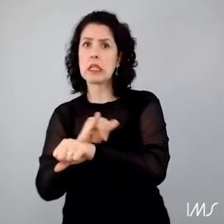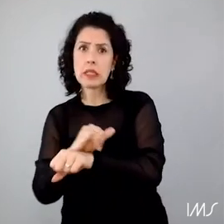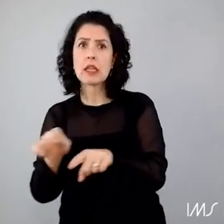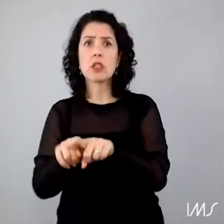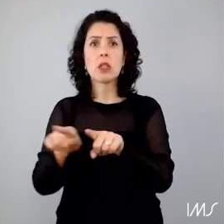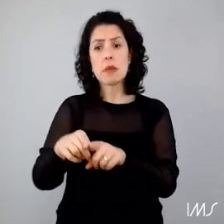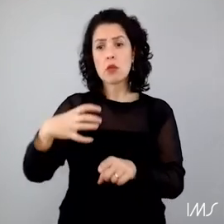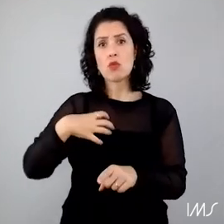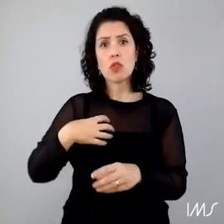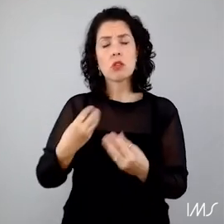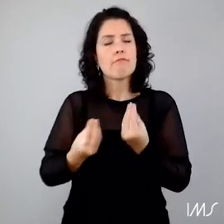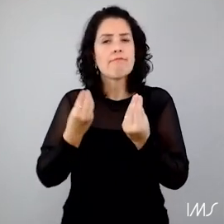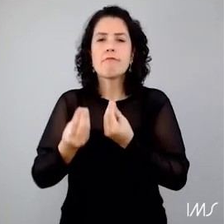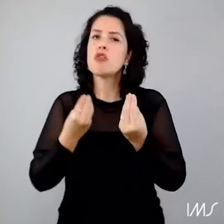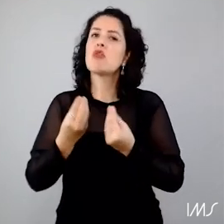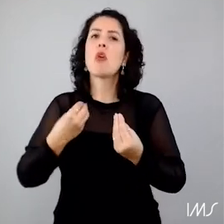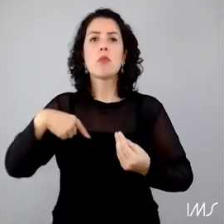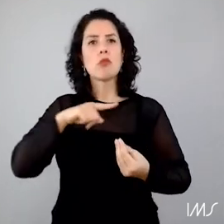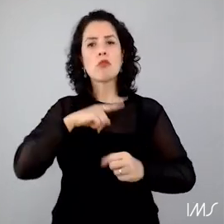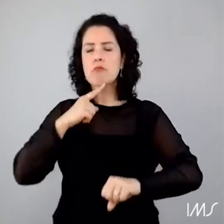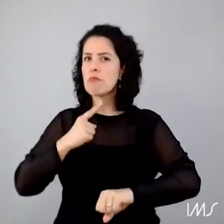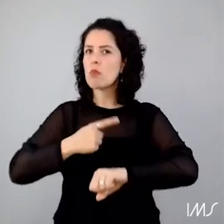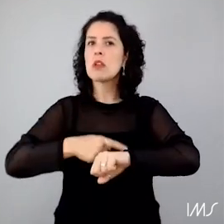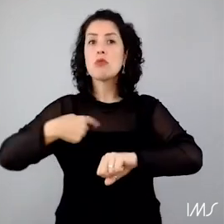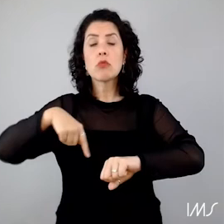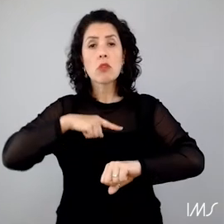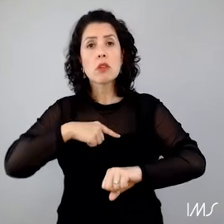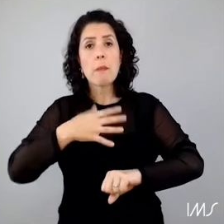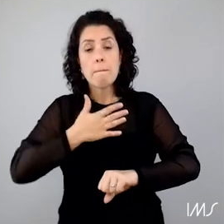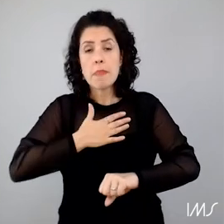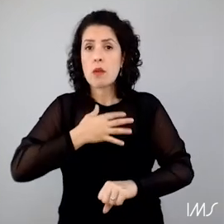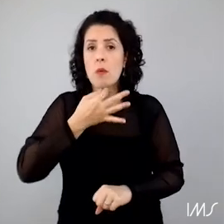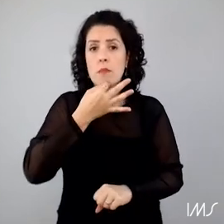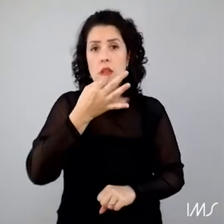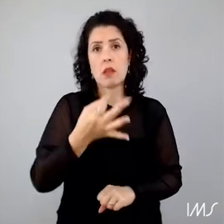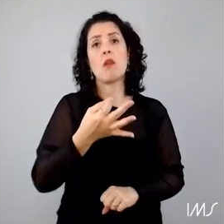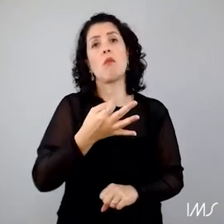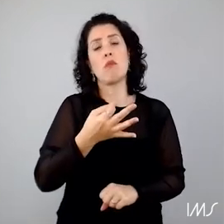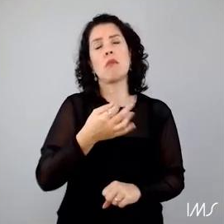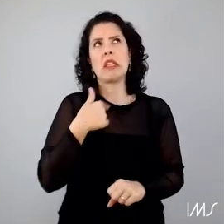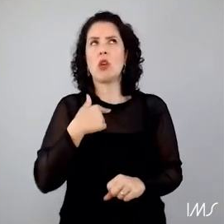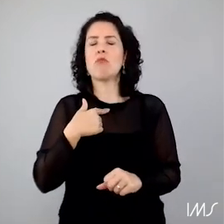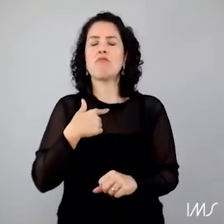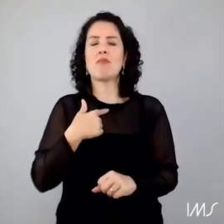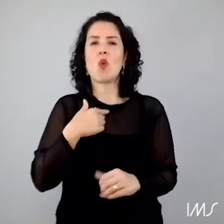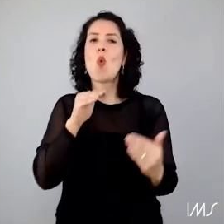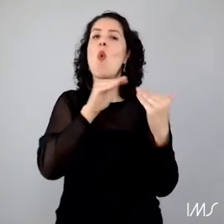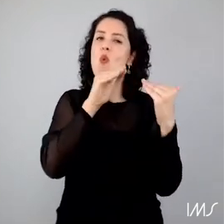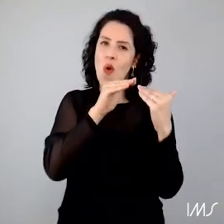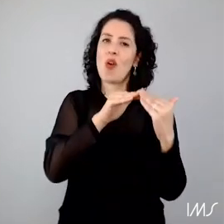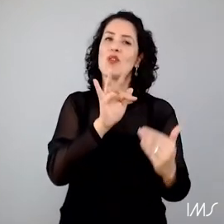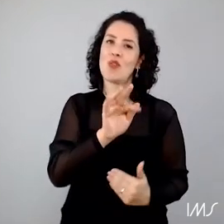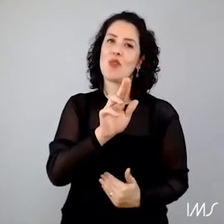e acompanho um pouco o Flusser nisso, de uma verdadeira revolução